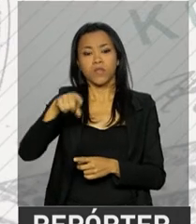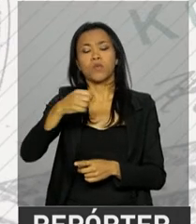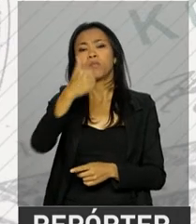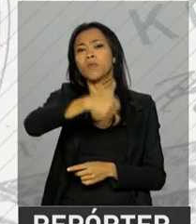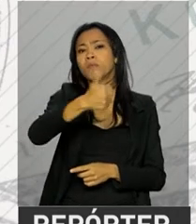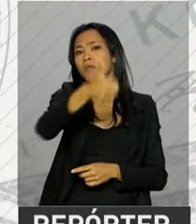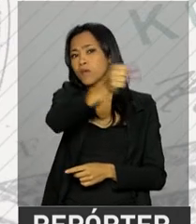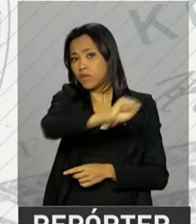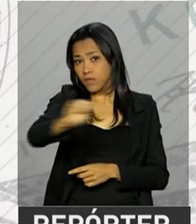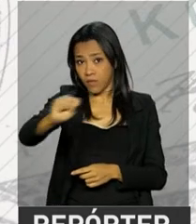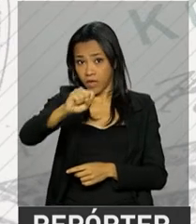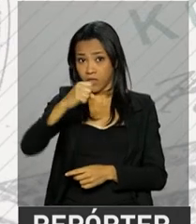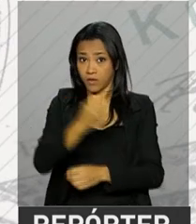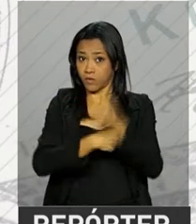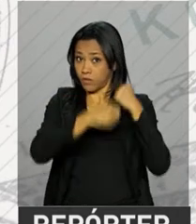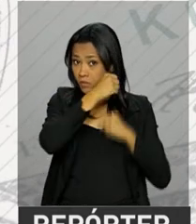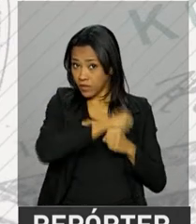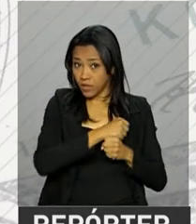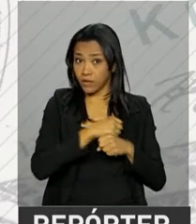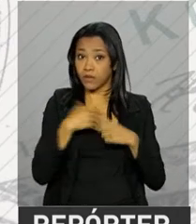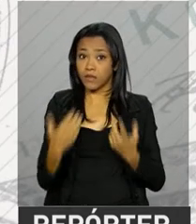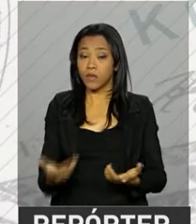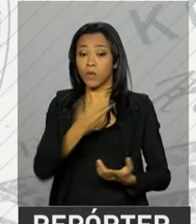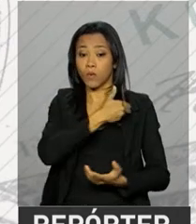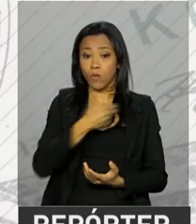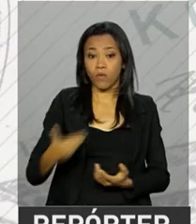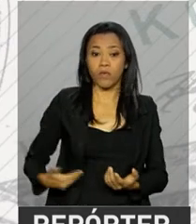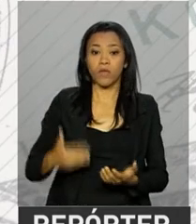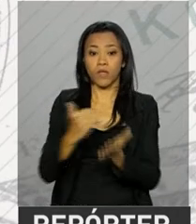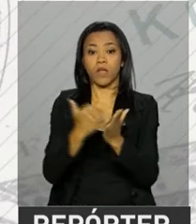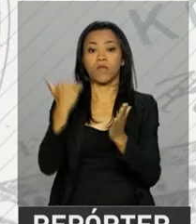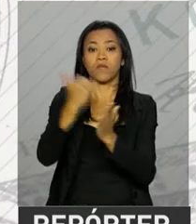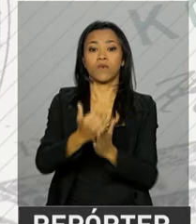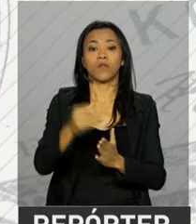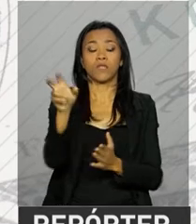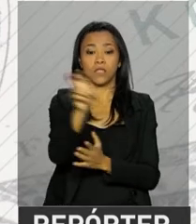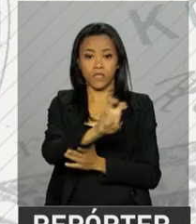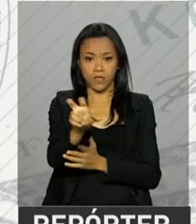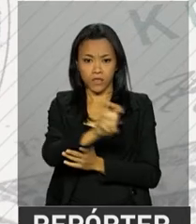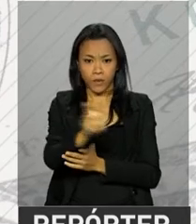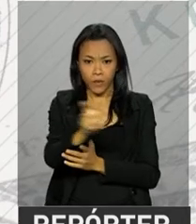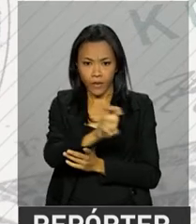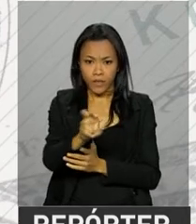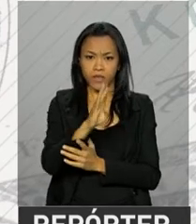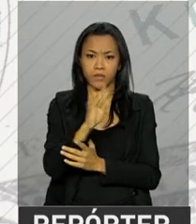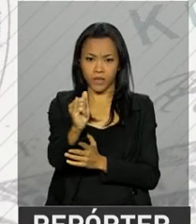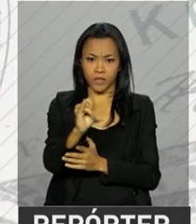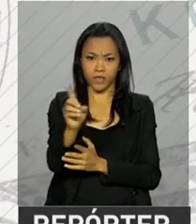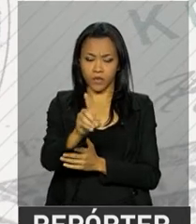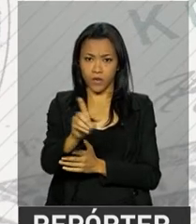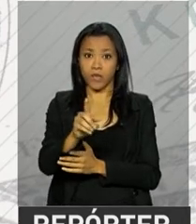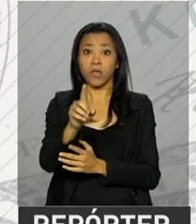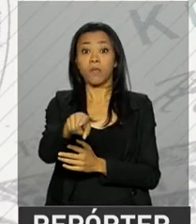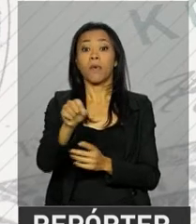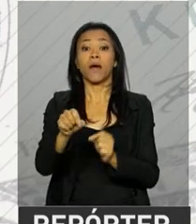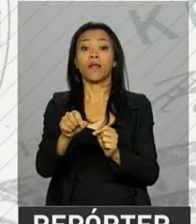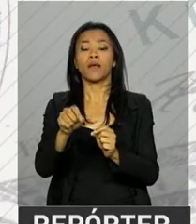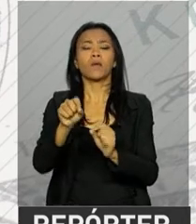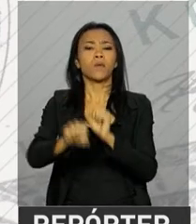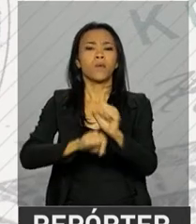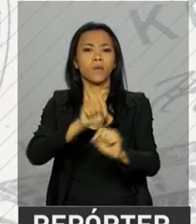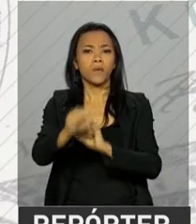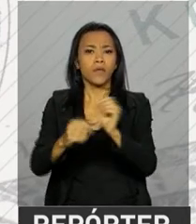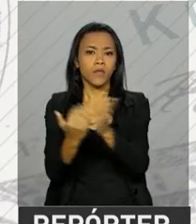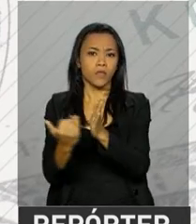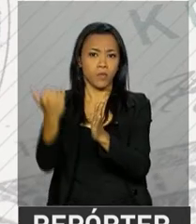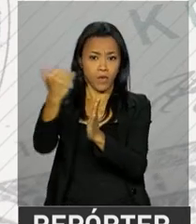do ano passado o governo elevou de 55 bilhões de dólares para mais de 60 milhões de dólares a estimativa de